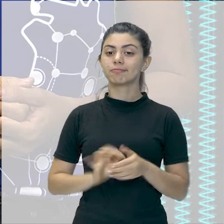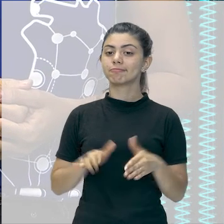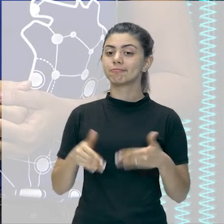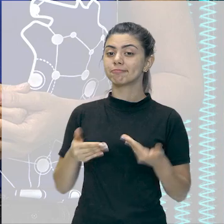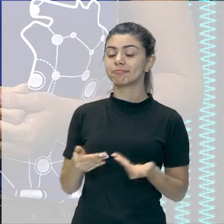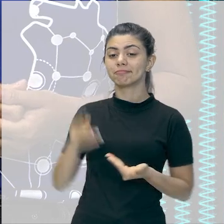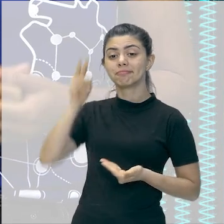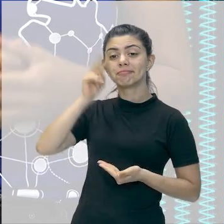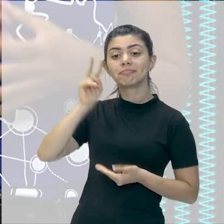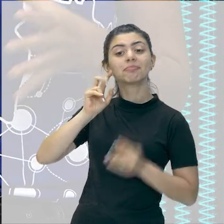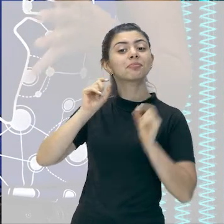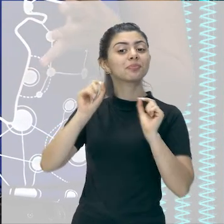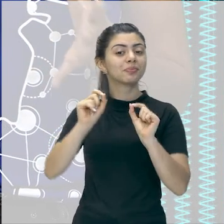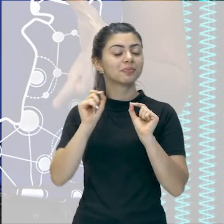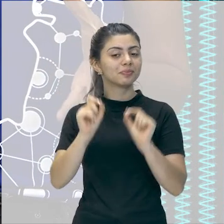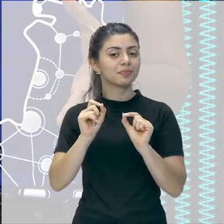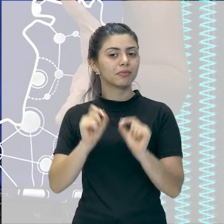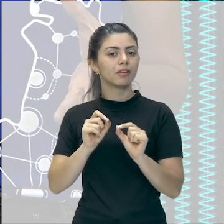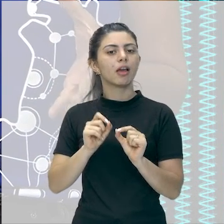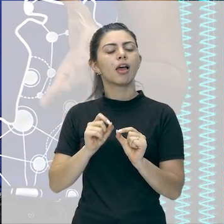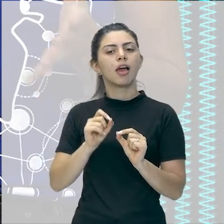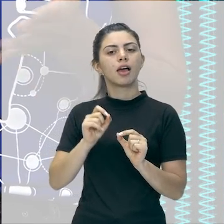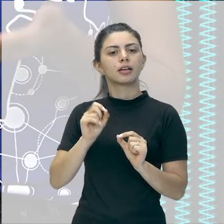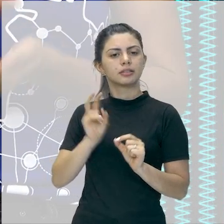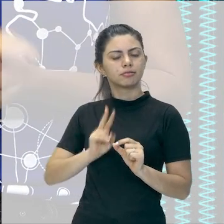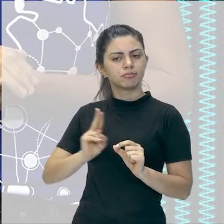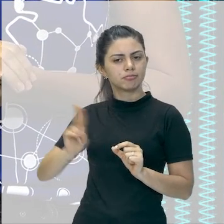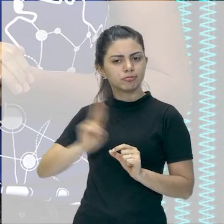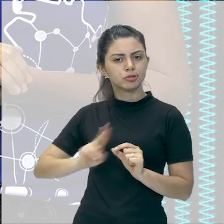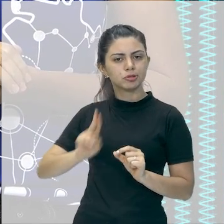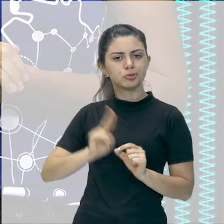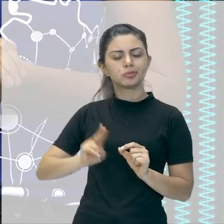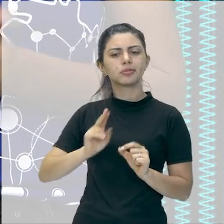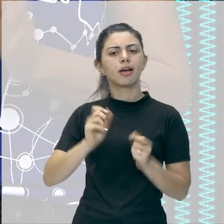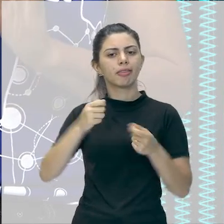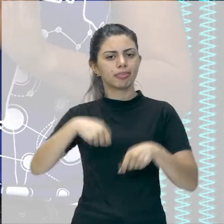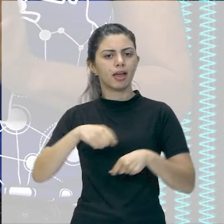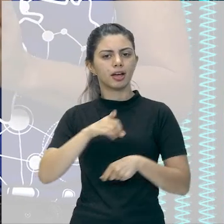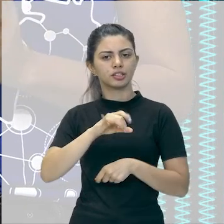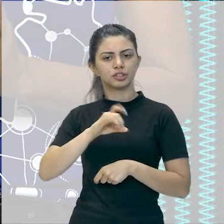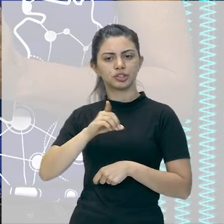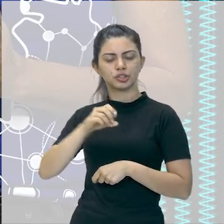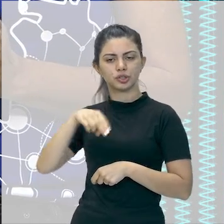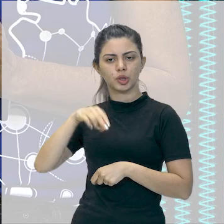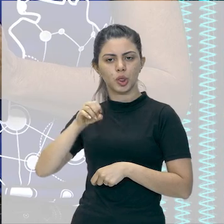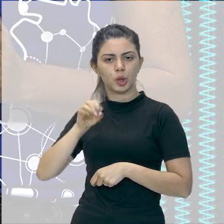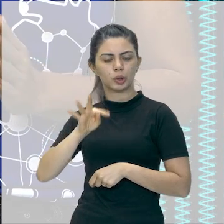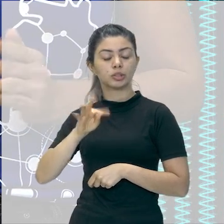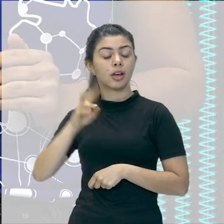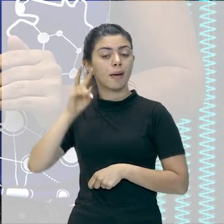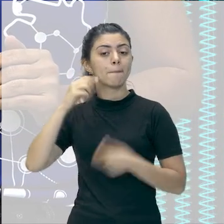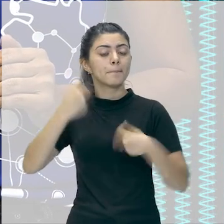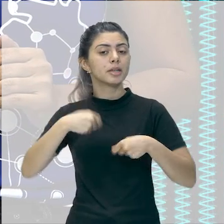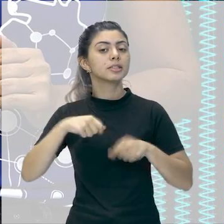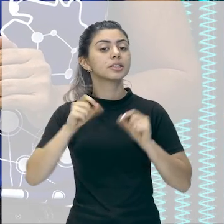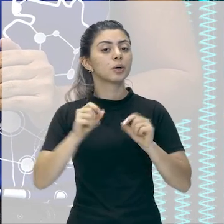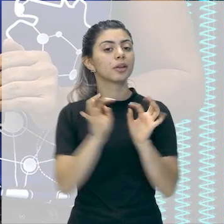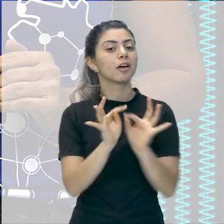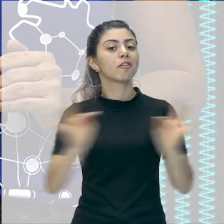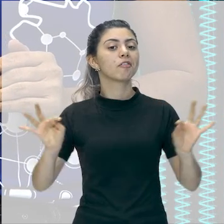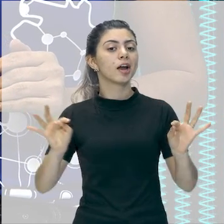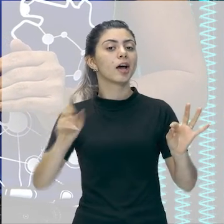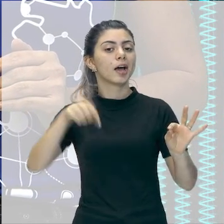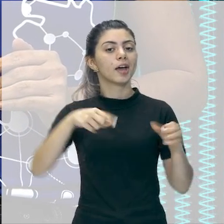Então, lembrando do simple past na forma negativa. Quais são os elementos que eu preciso? Eu preciso do